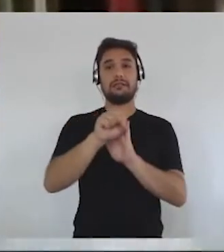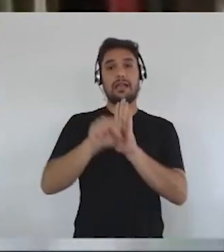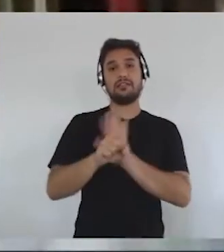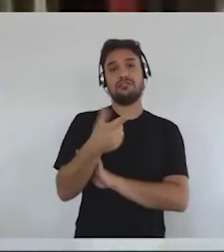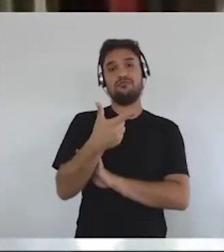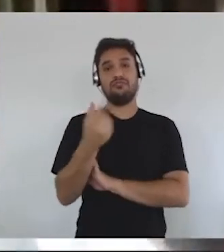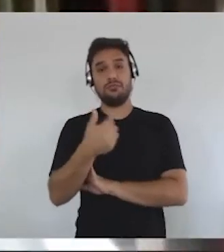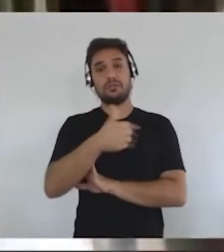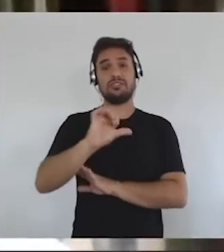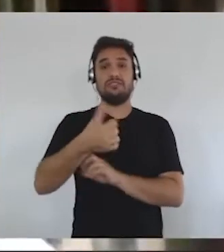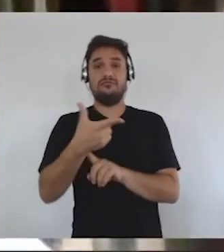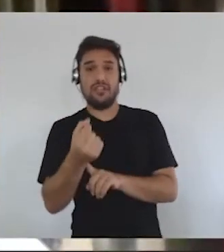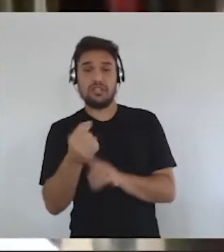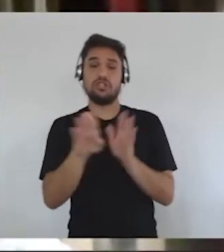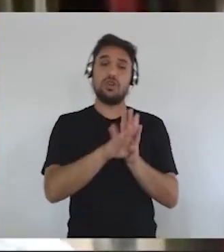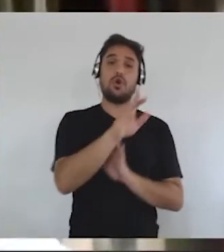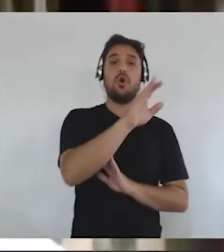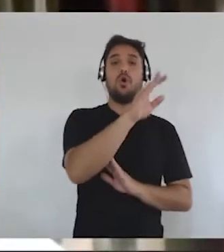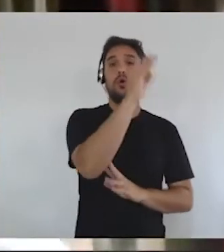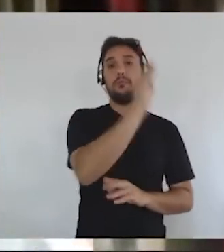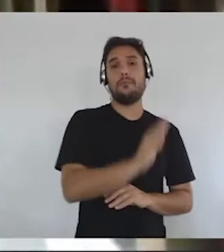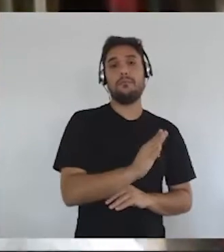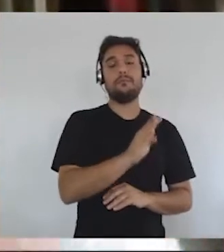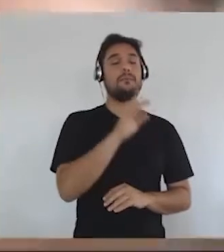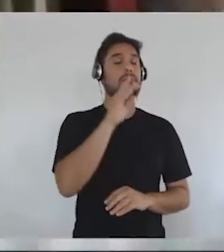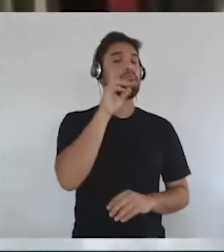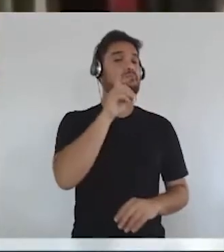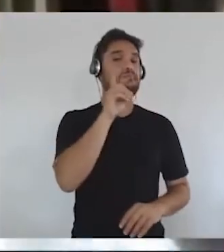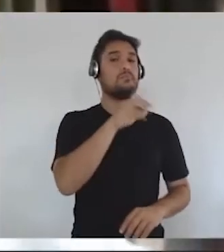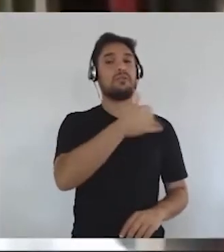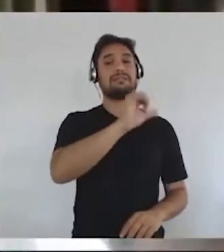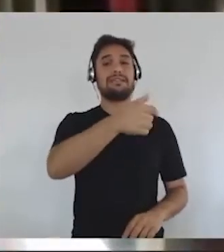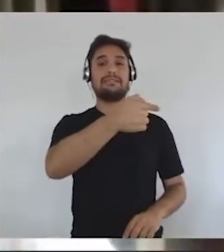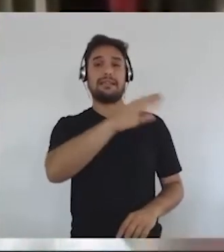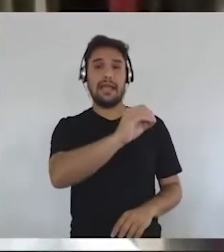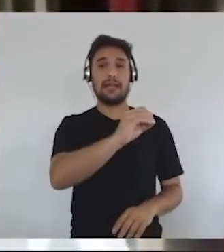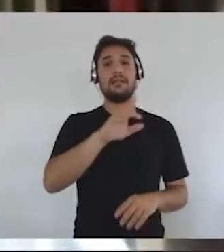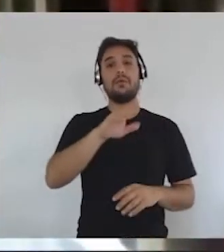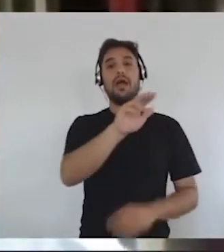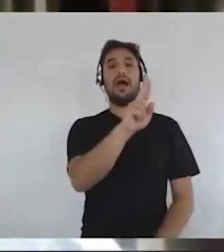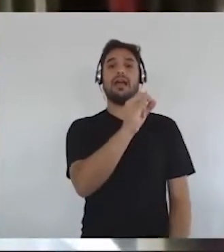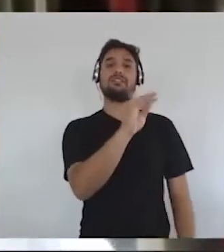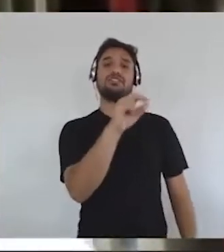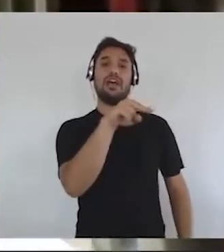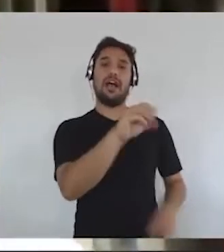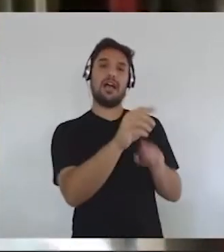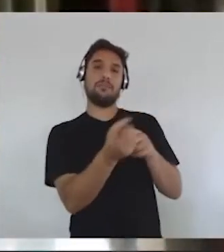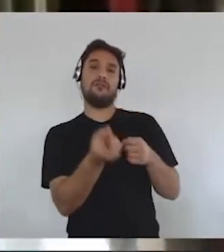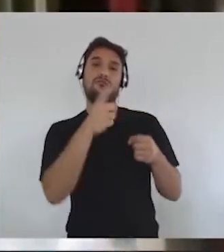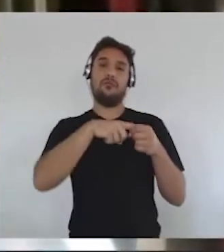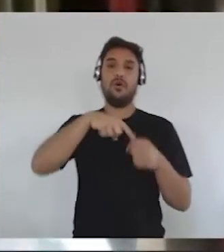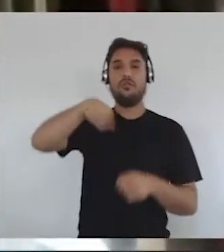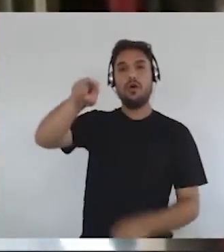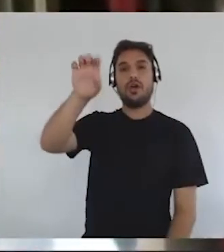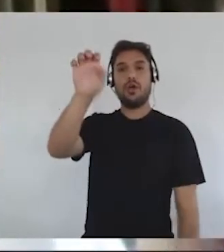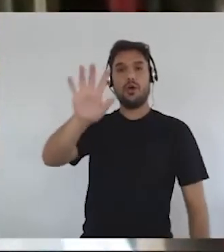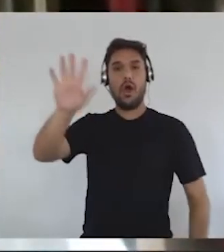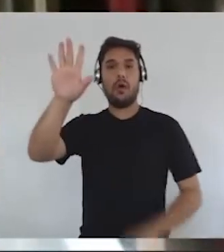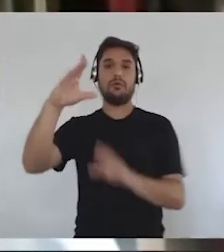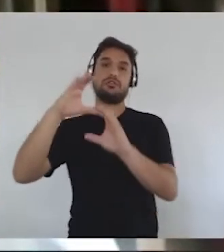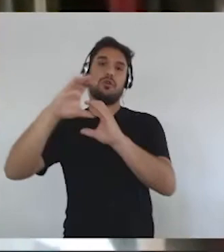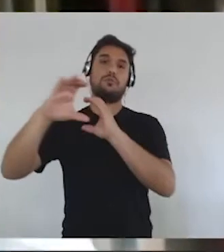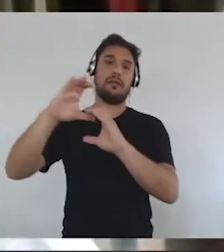foi chegar nos Estados Unidos na década de 70 com a Revolução Sexual, e depois os haitianos que voltaram e depois foram para a Europa, não tinha